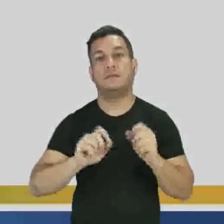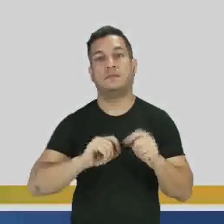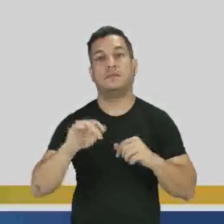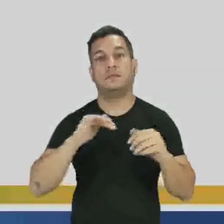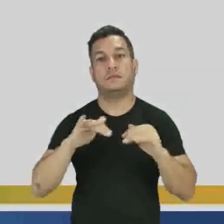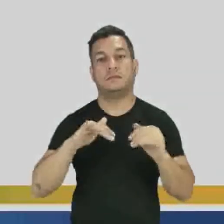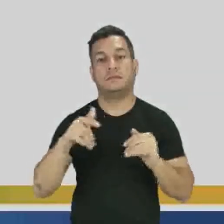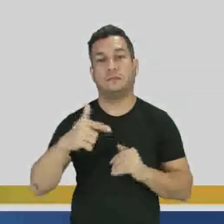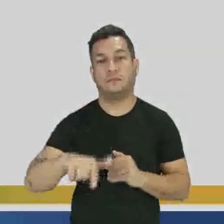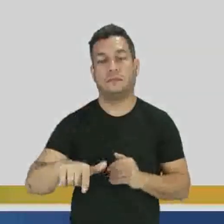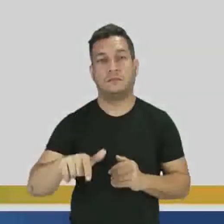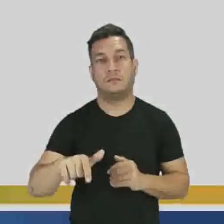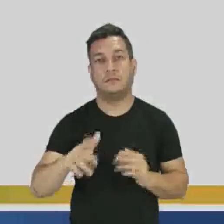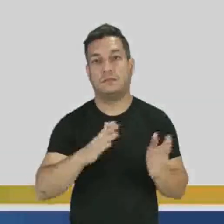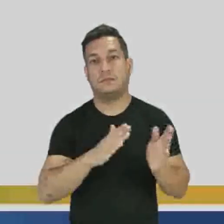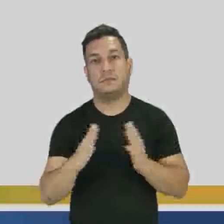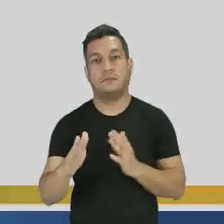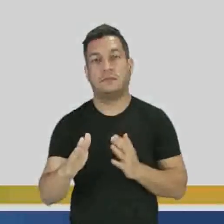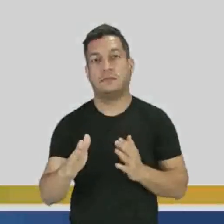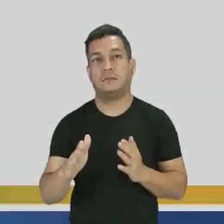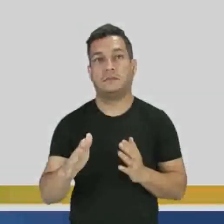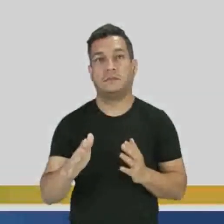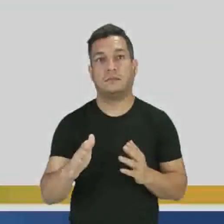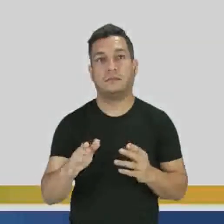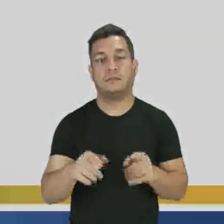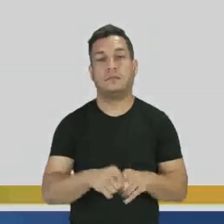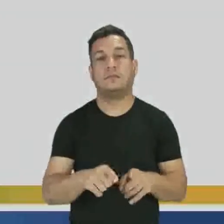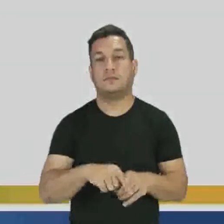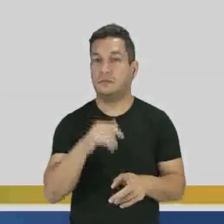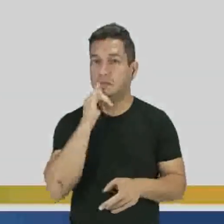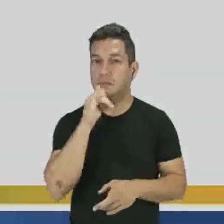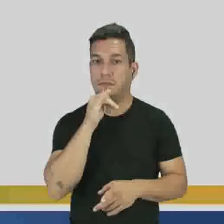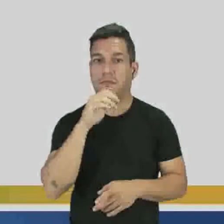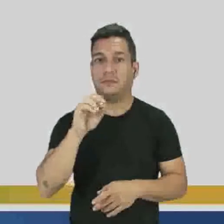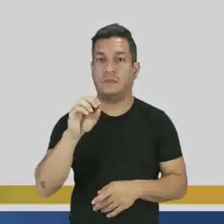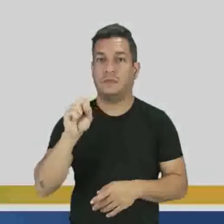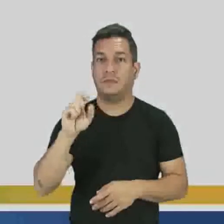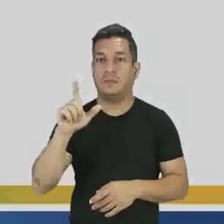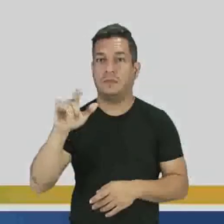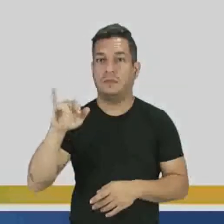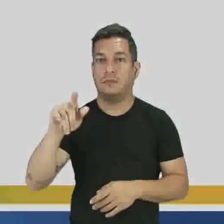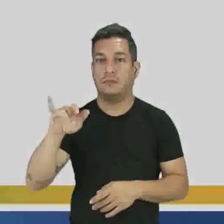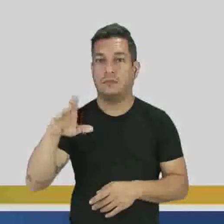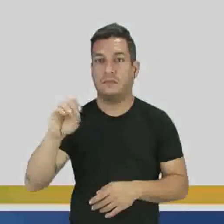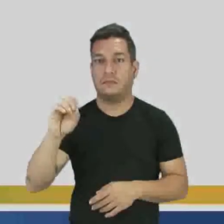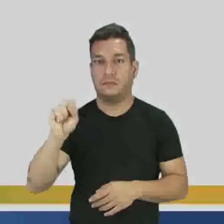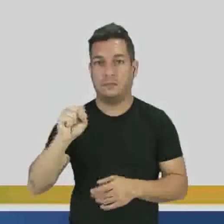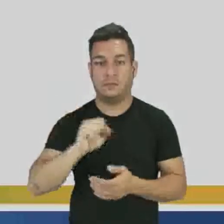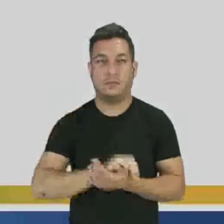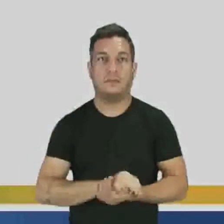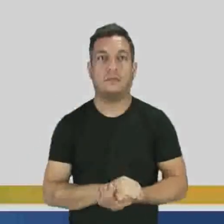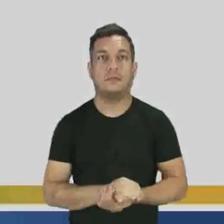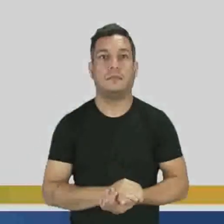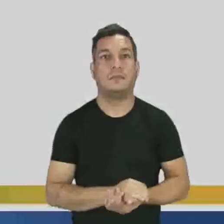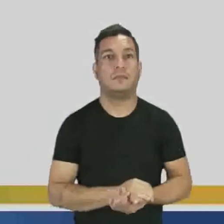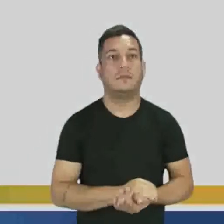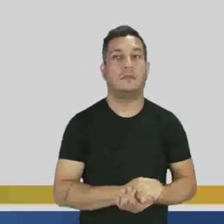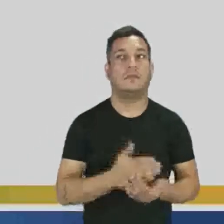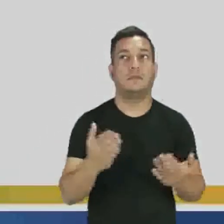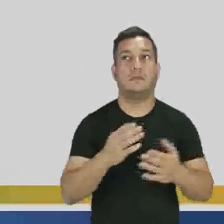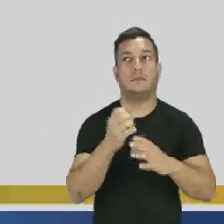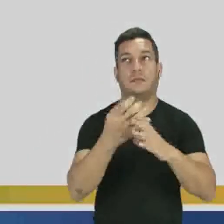que ele tende a se repetir com o passar do tempo. Ambos são exemplos de oscilações, certo? Vamos agora, então, para